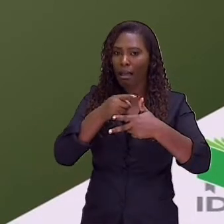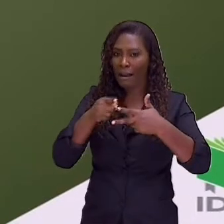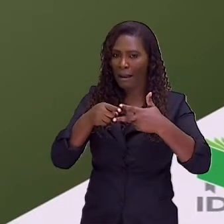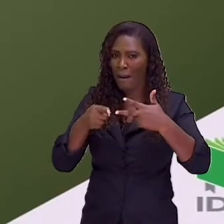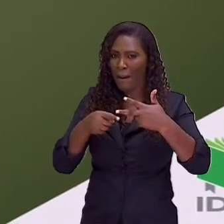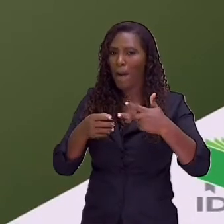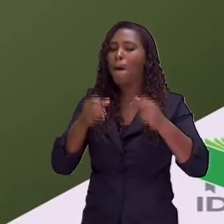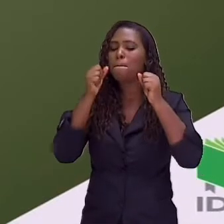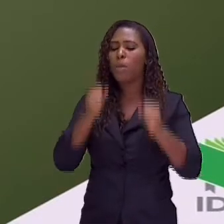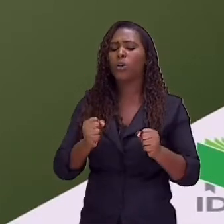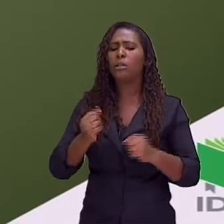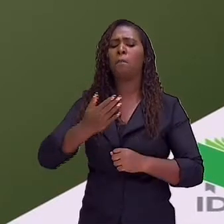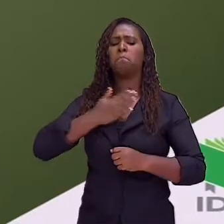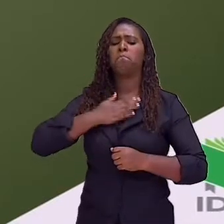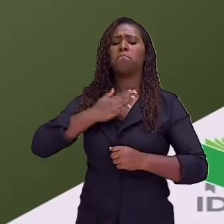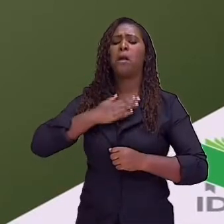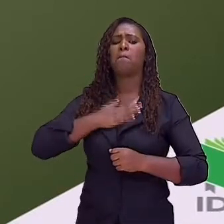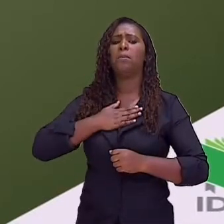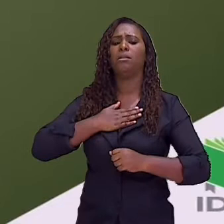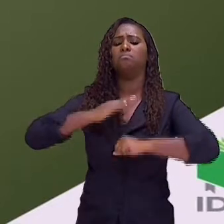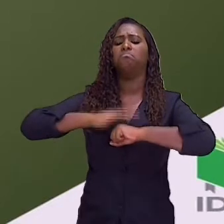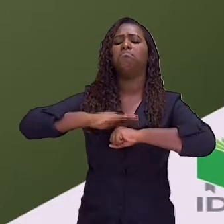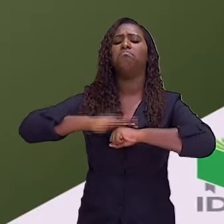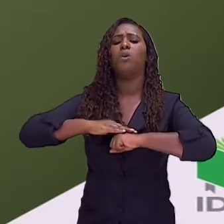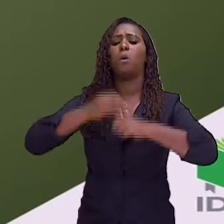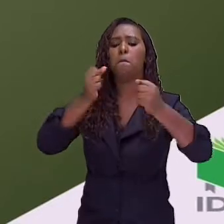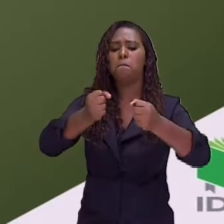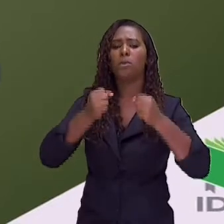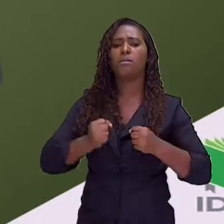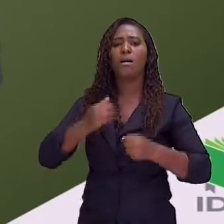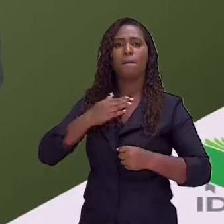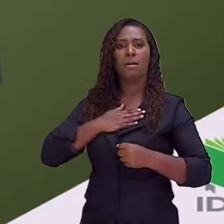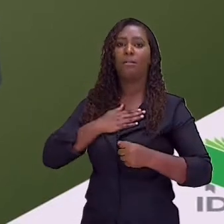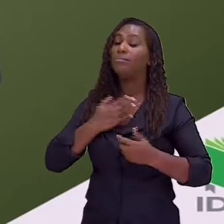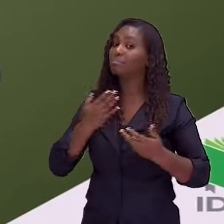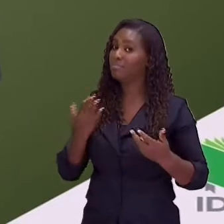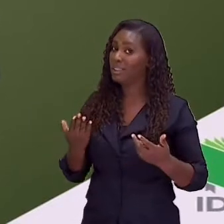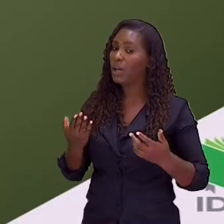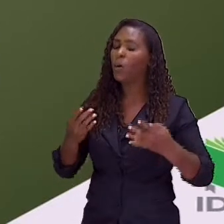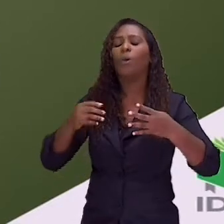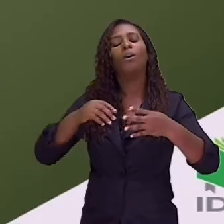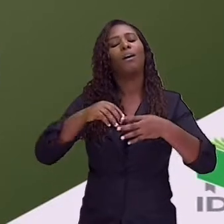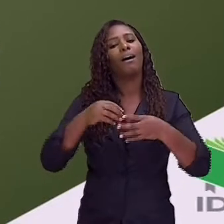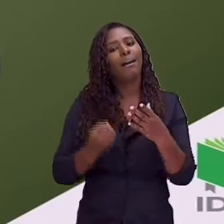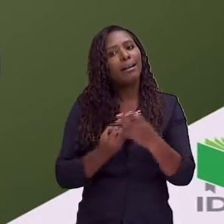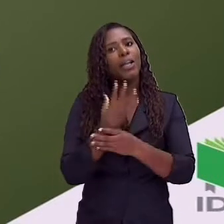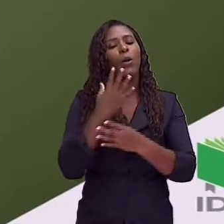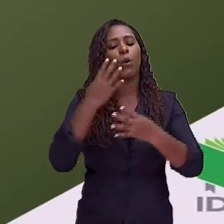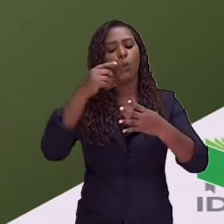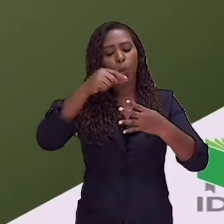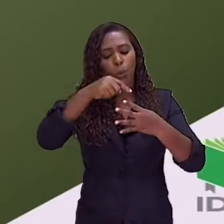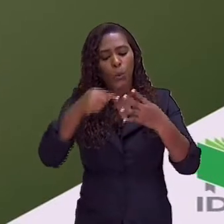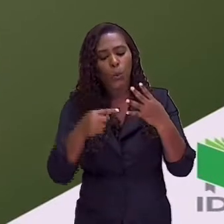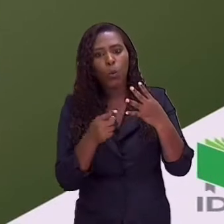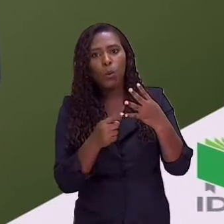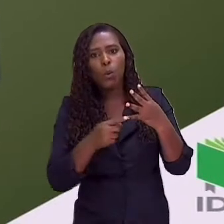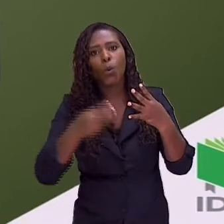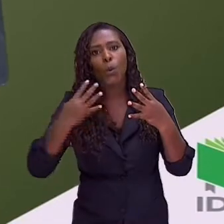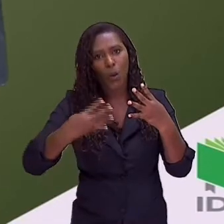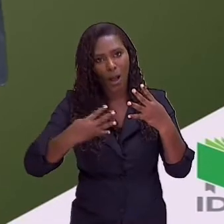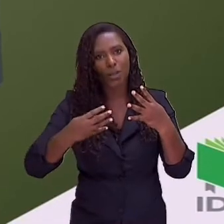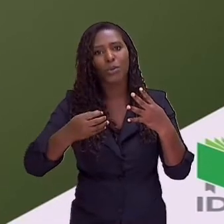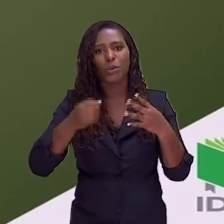de independência e a aclamação de Dom Pedro I como imperador do Brasil, o país precisava organizar sua